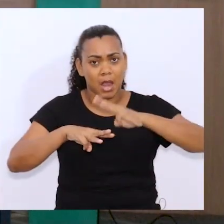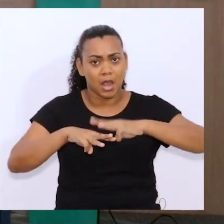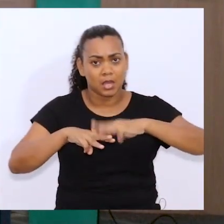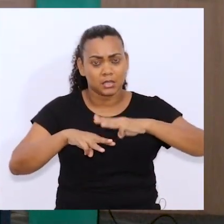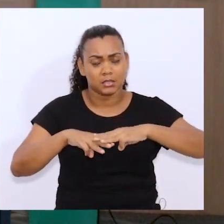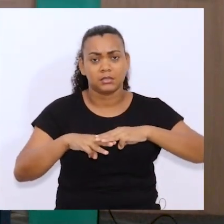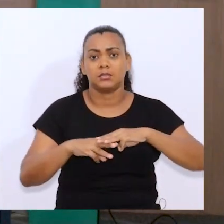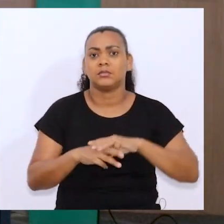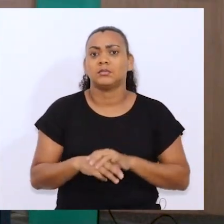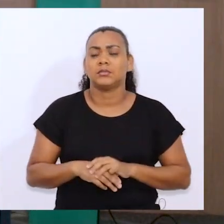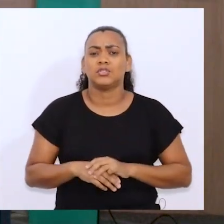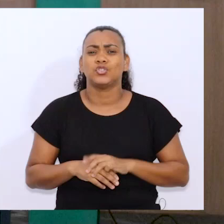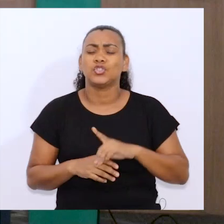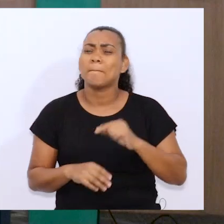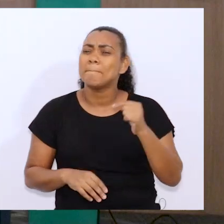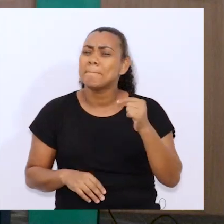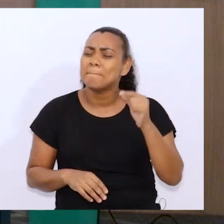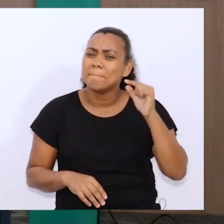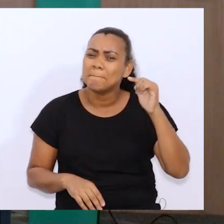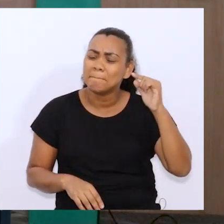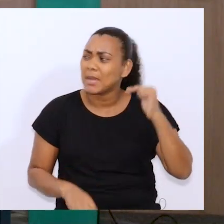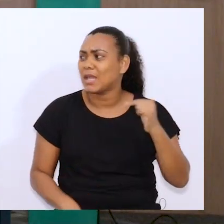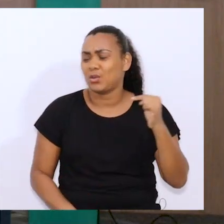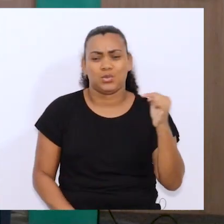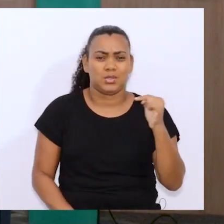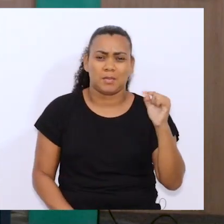de menos.